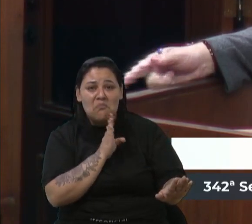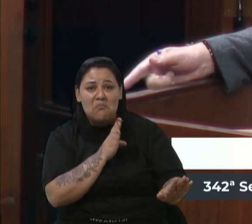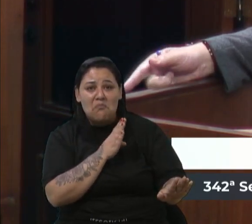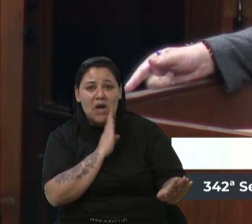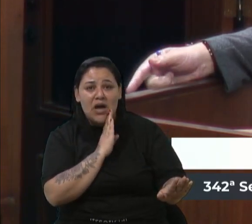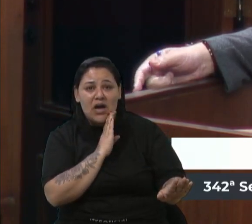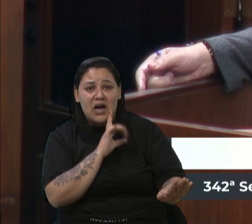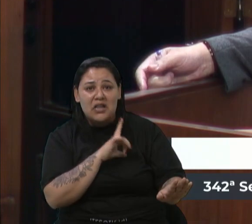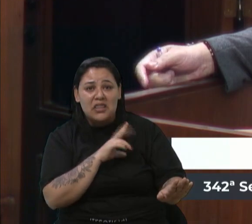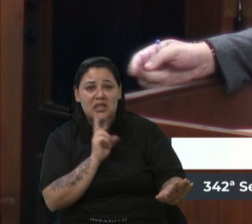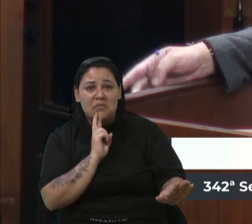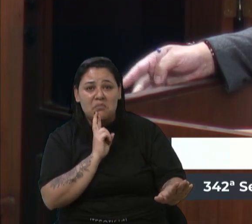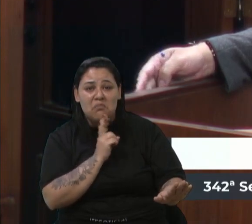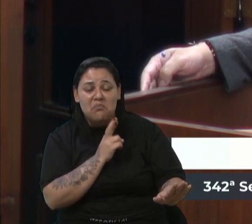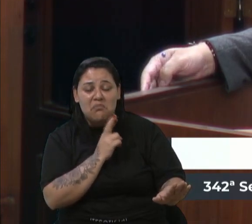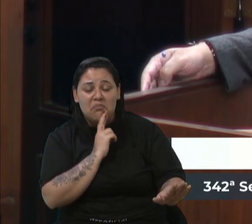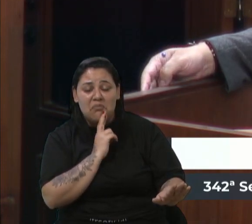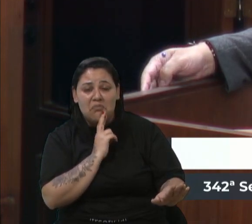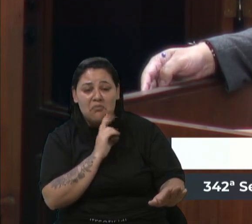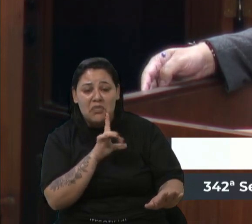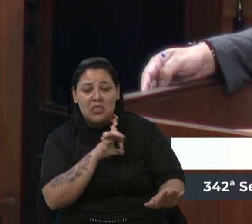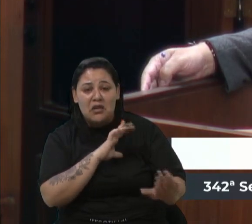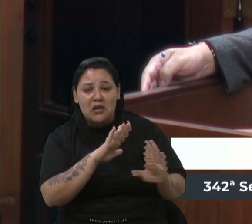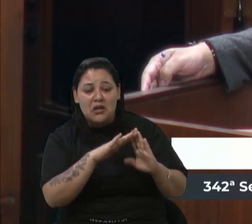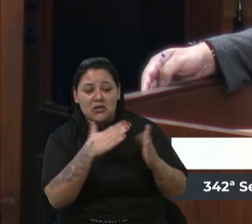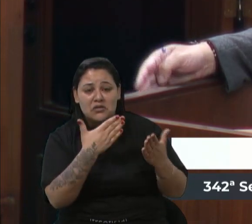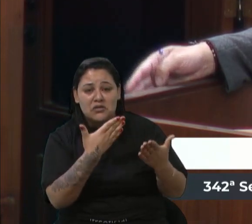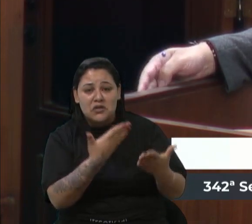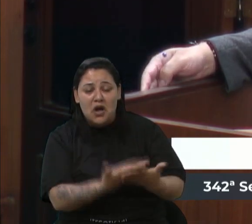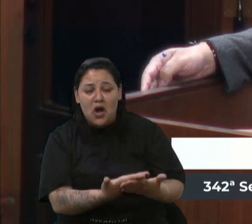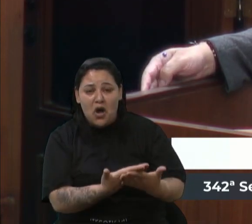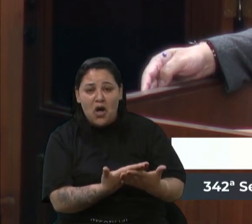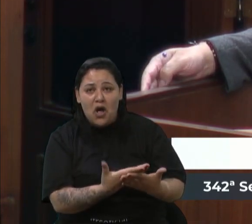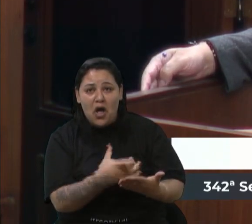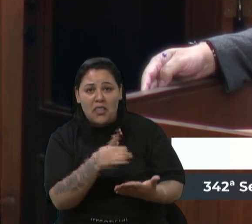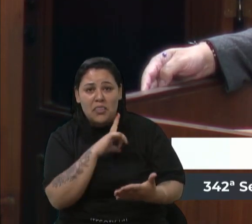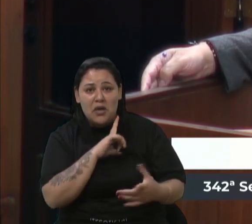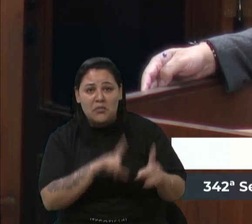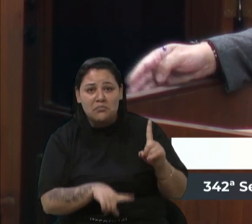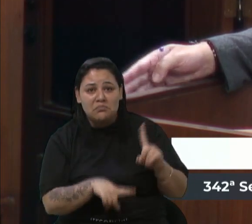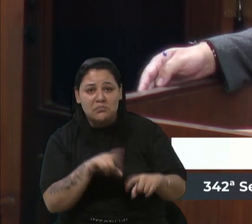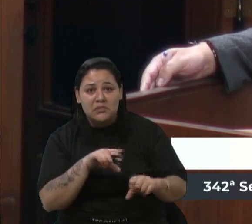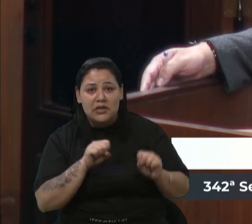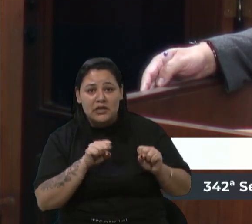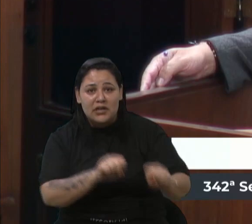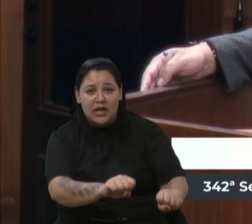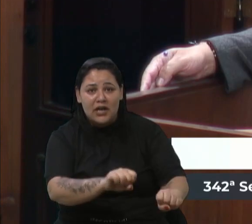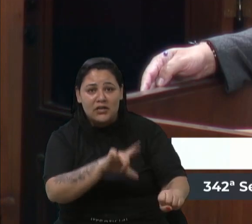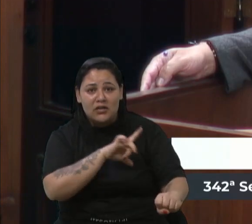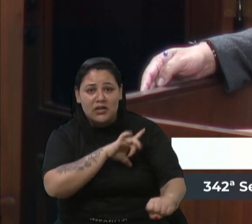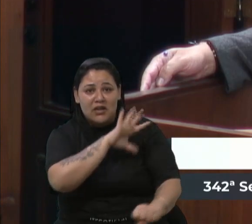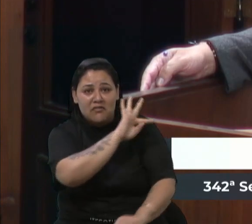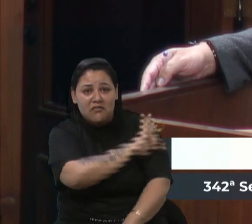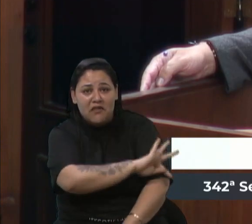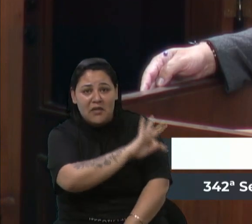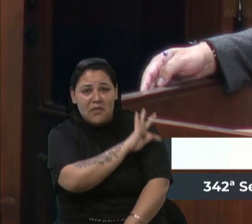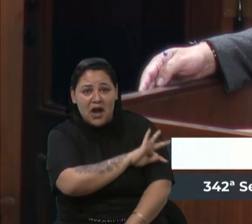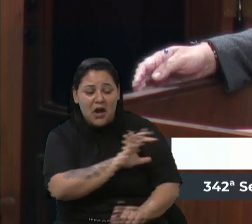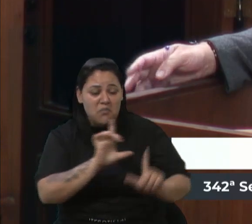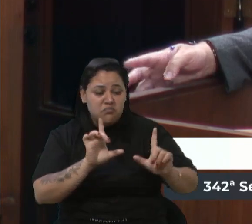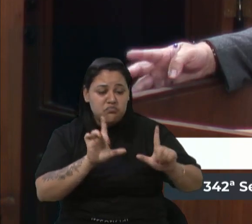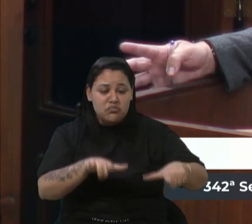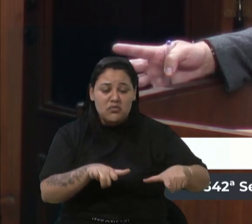tem um restaurante, ali tem uma escola, uma Drimilda, ali tem um hipermercado, ali tem farmácia. É um